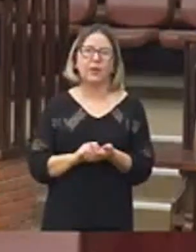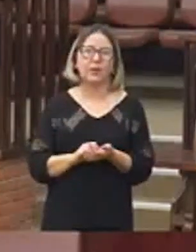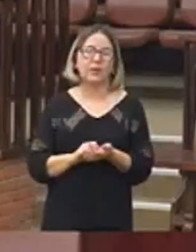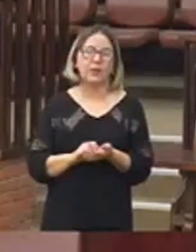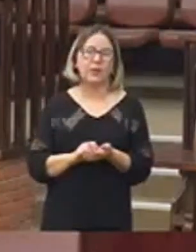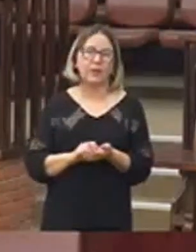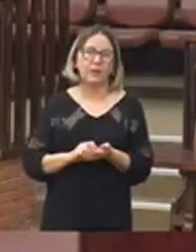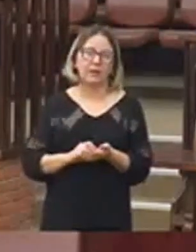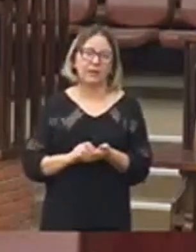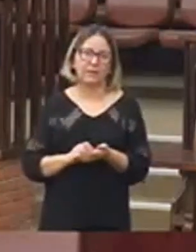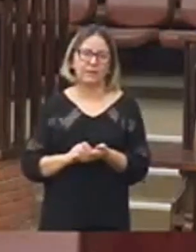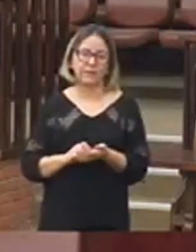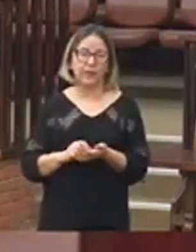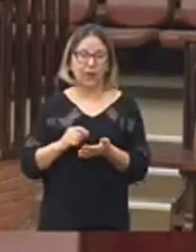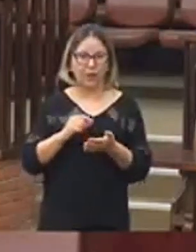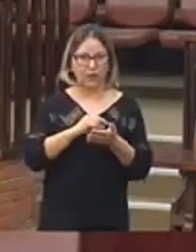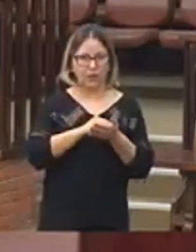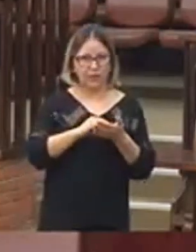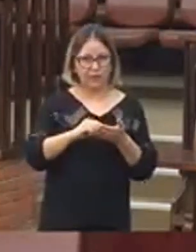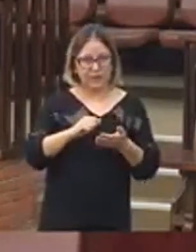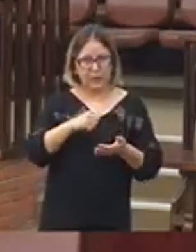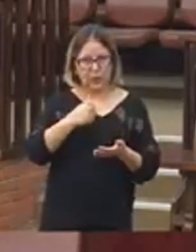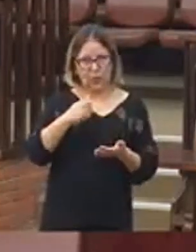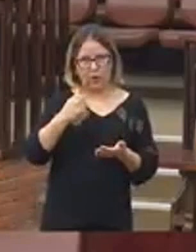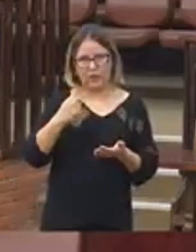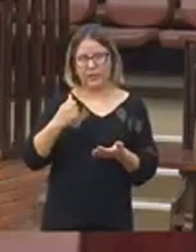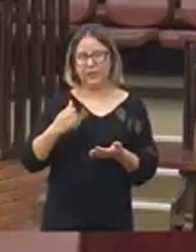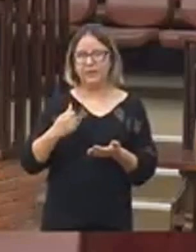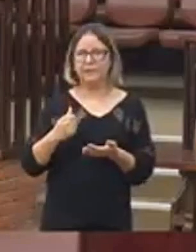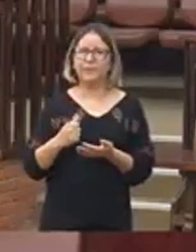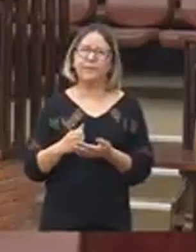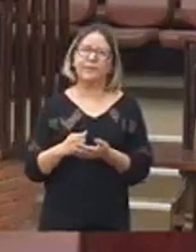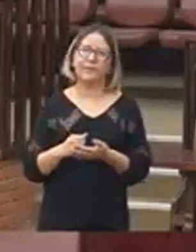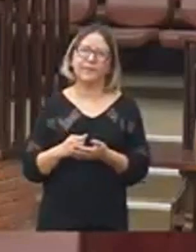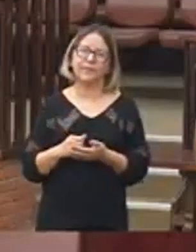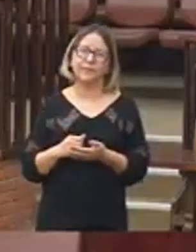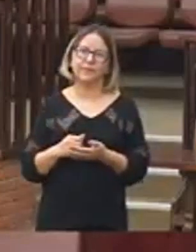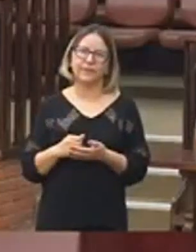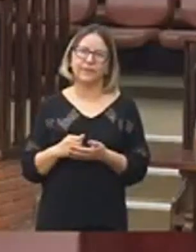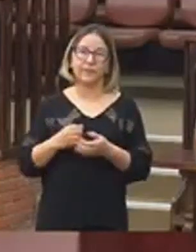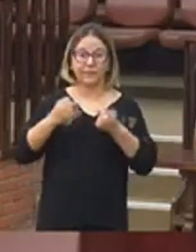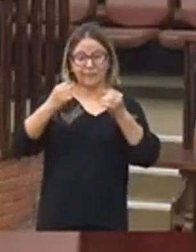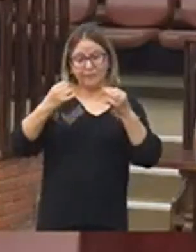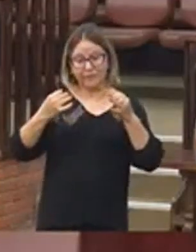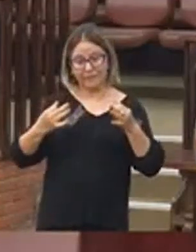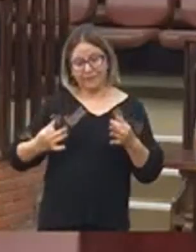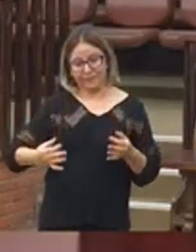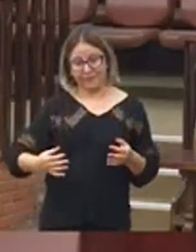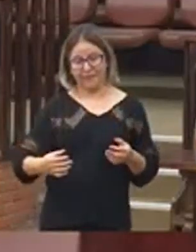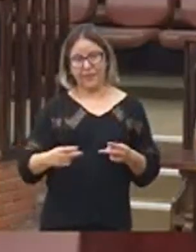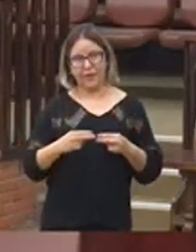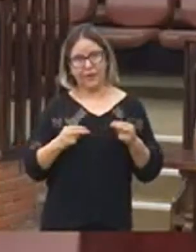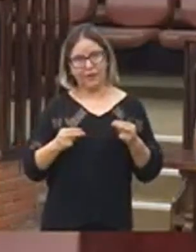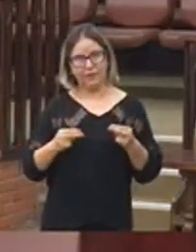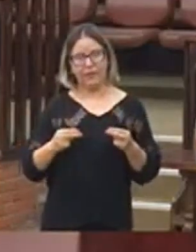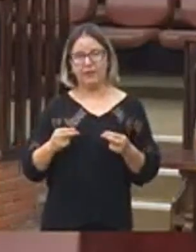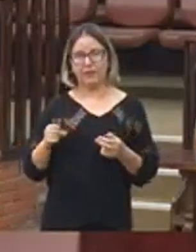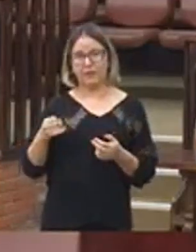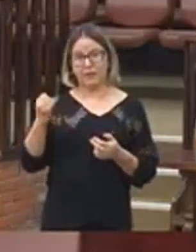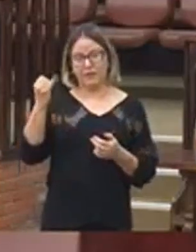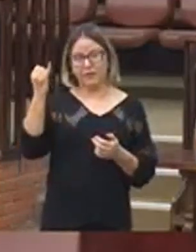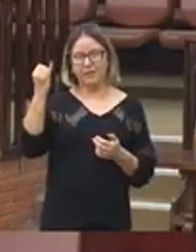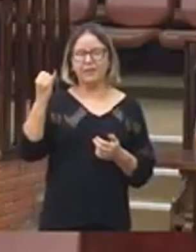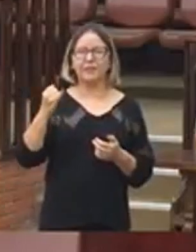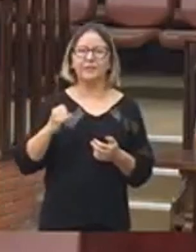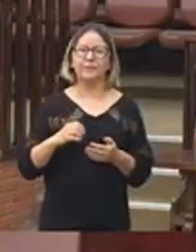Vamos lá para o versículo 11. O versículo 11, ele diz uma coisa interessante.